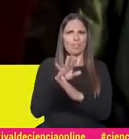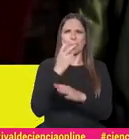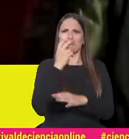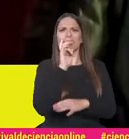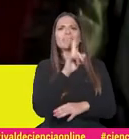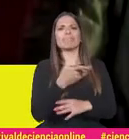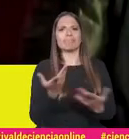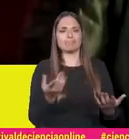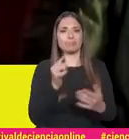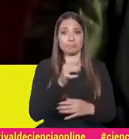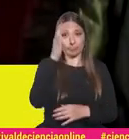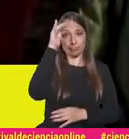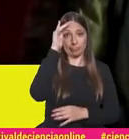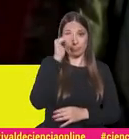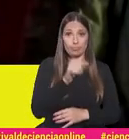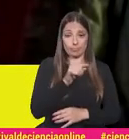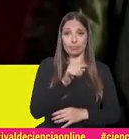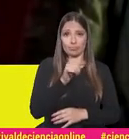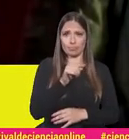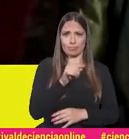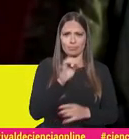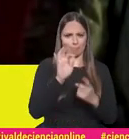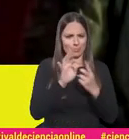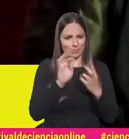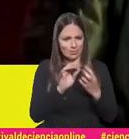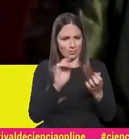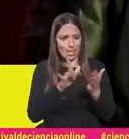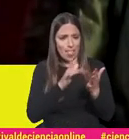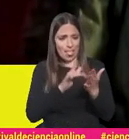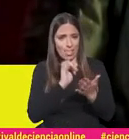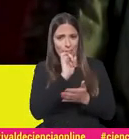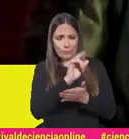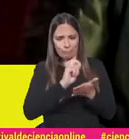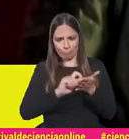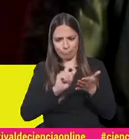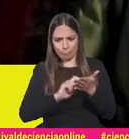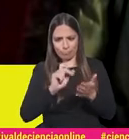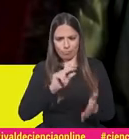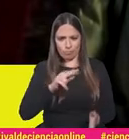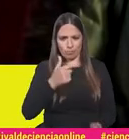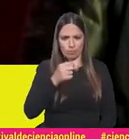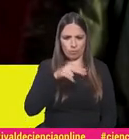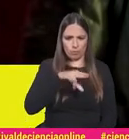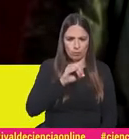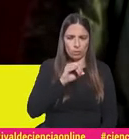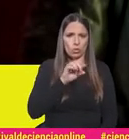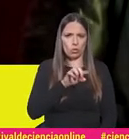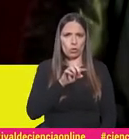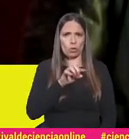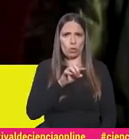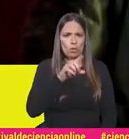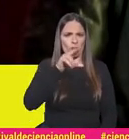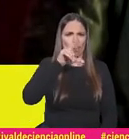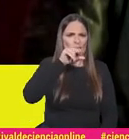curioso é que estes animais simpáticos foram descritos no seu diário de bordo pelo António Pigafetta como gansos